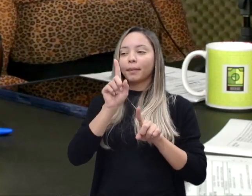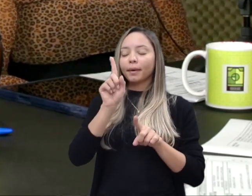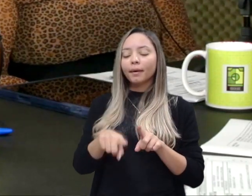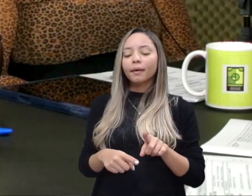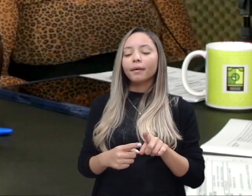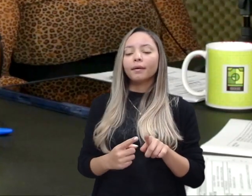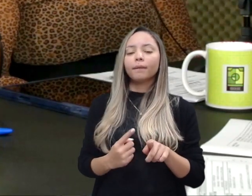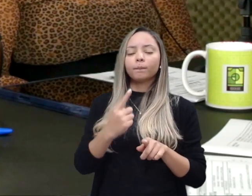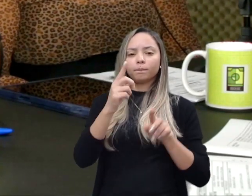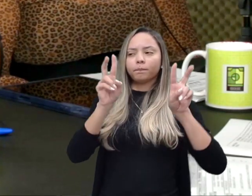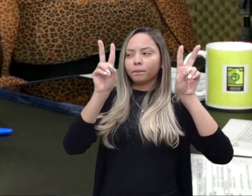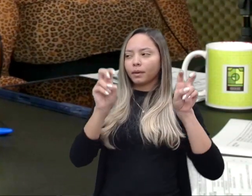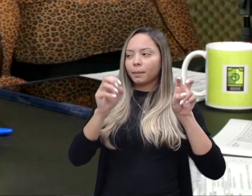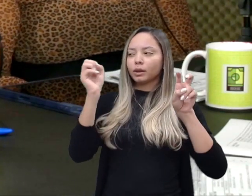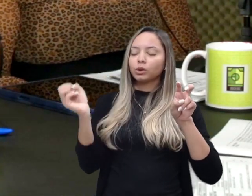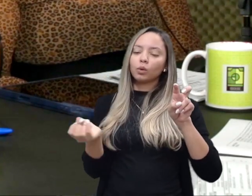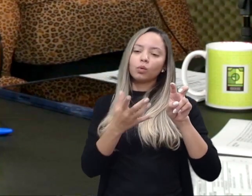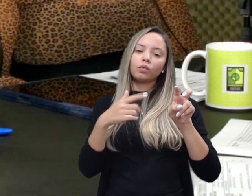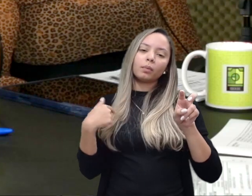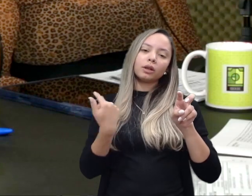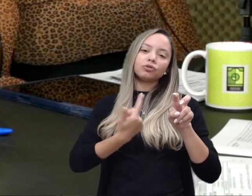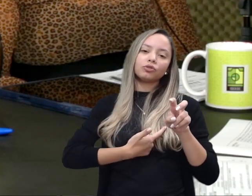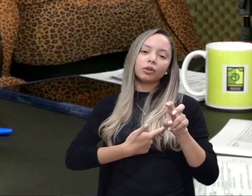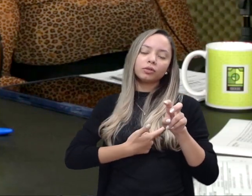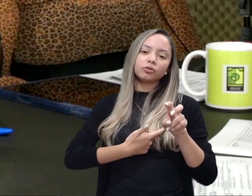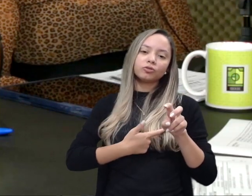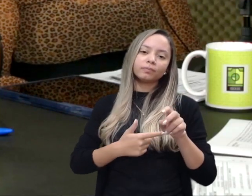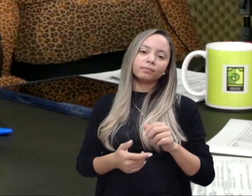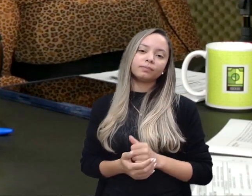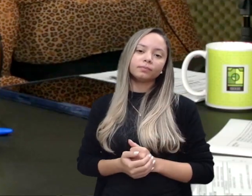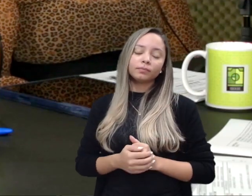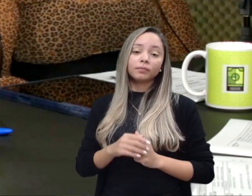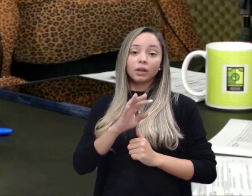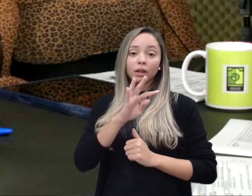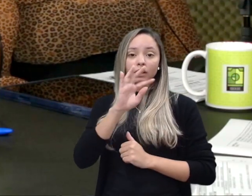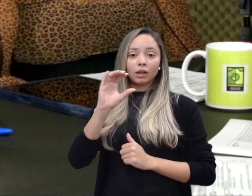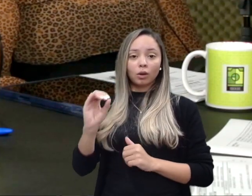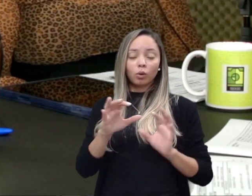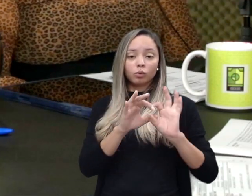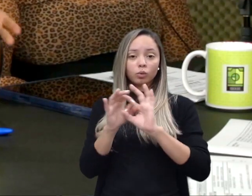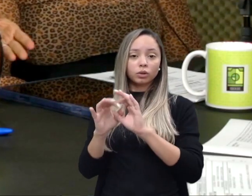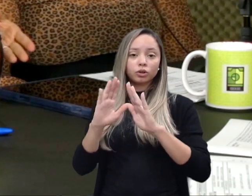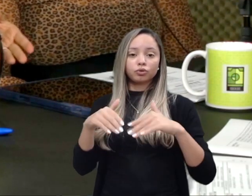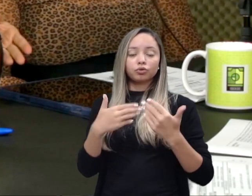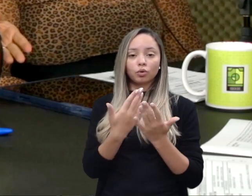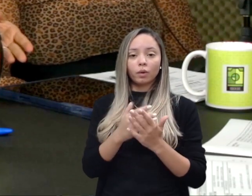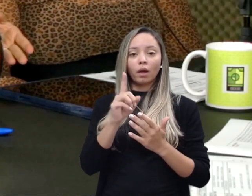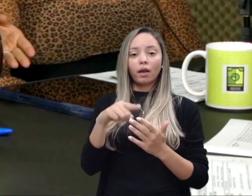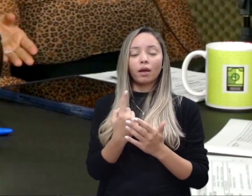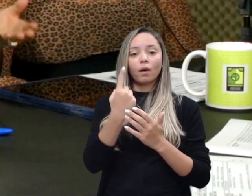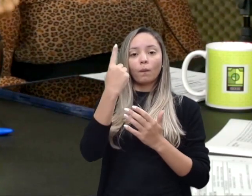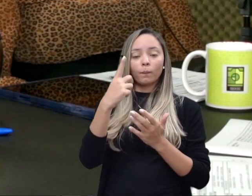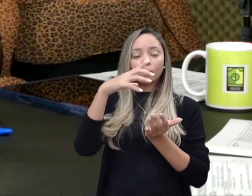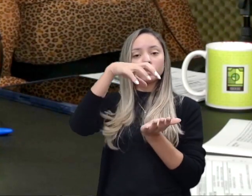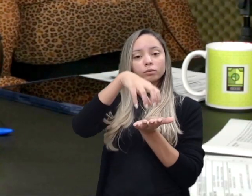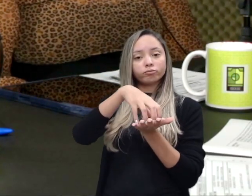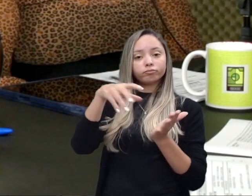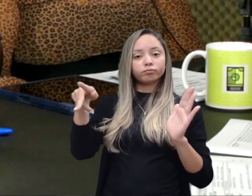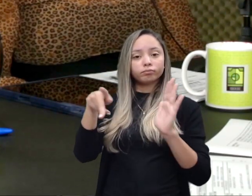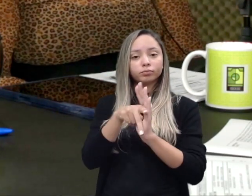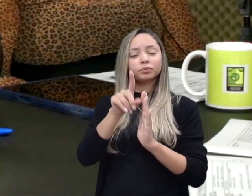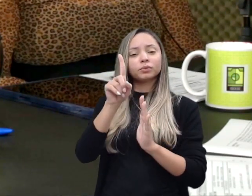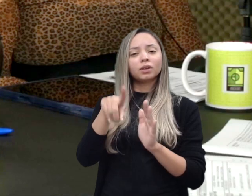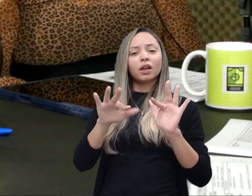ponto novo pra gente, né? A resolução do nosso conselho, que coloca a terapia ocupacional em contexto escolar como uma especialidade, ele é de